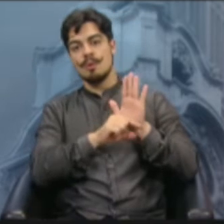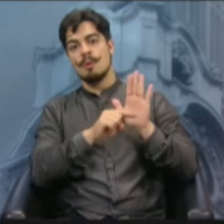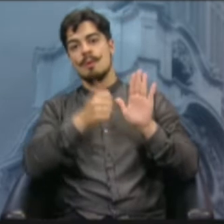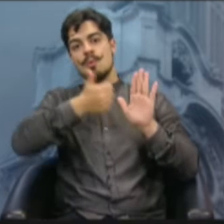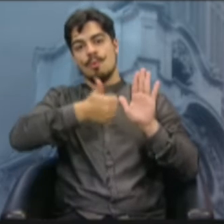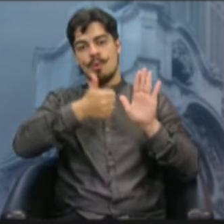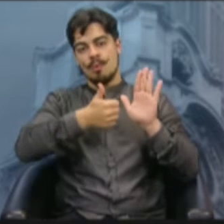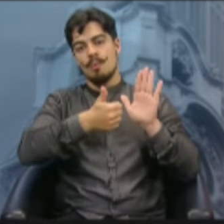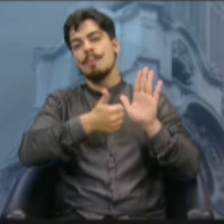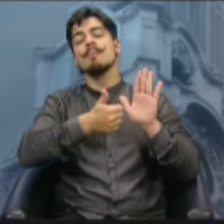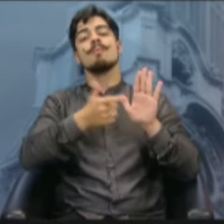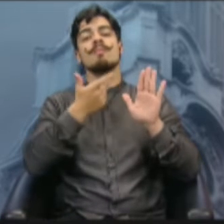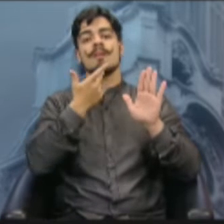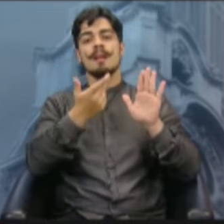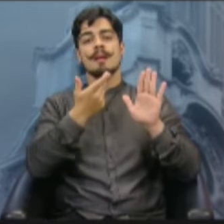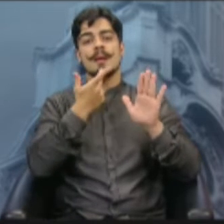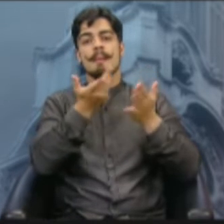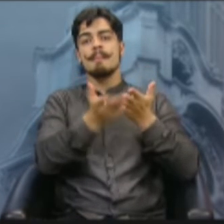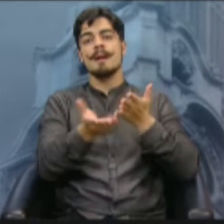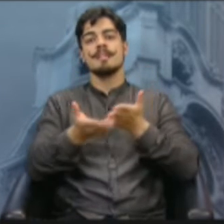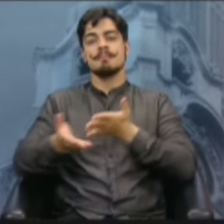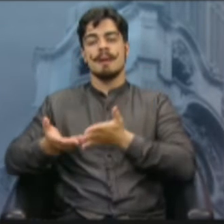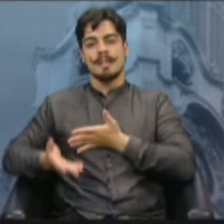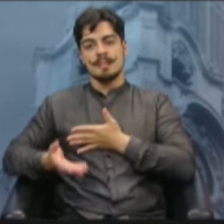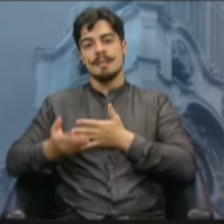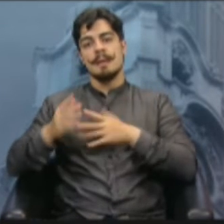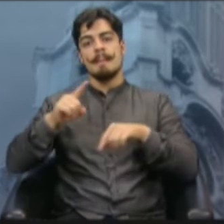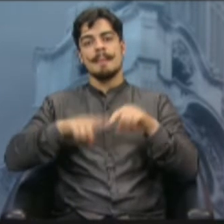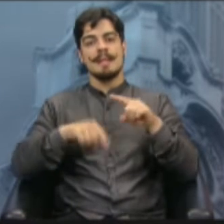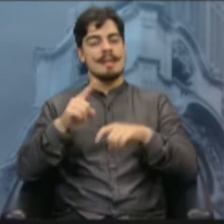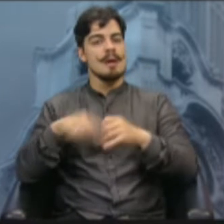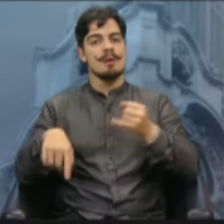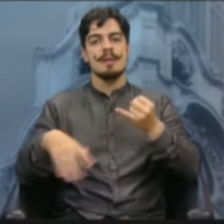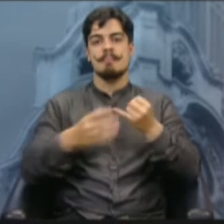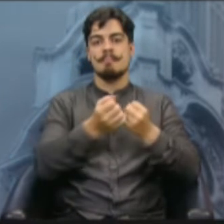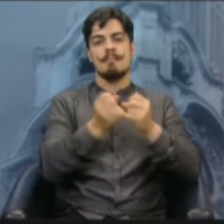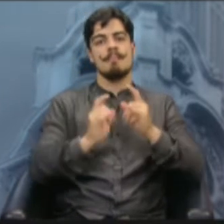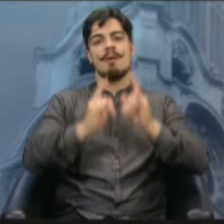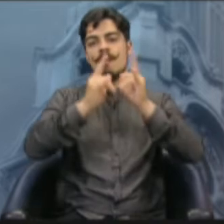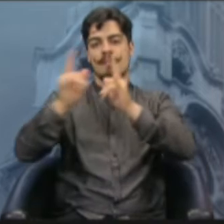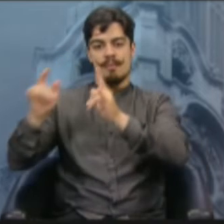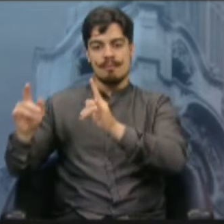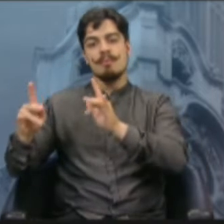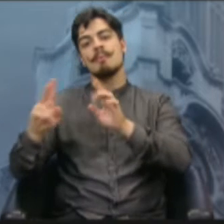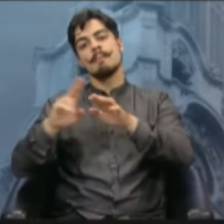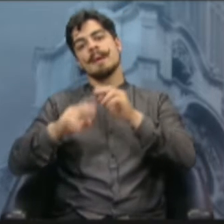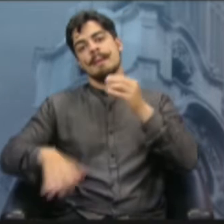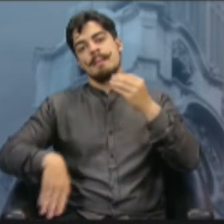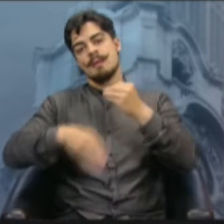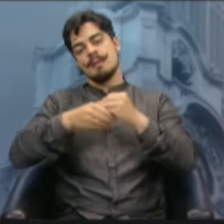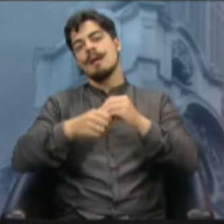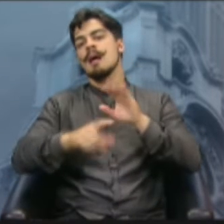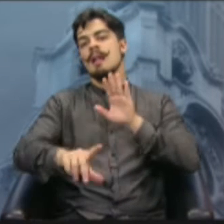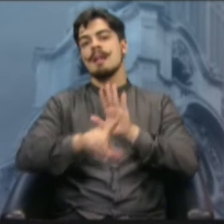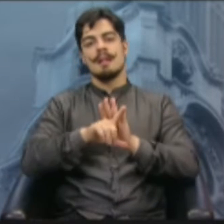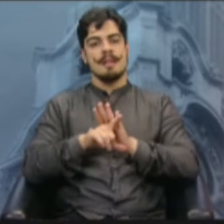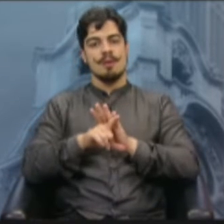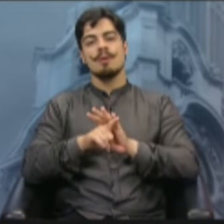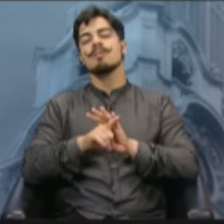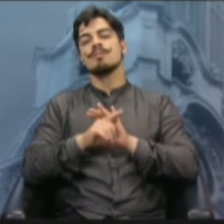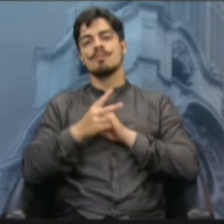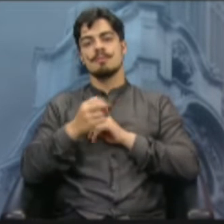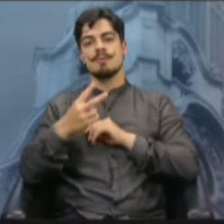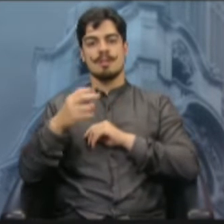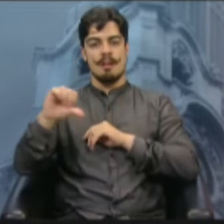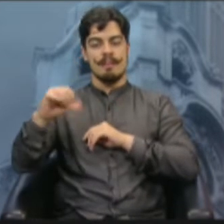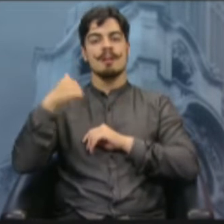na desapropriação de bens imóveis indiretamente beneficiados pela lei complementar 610 de 2009, que nós